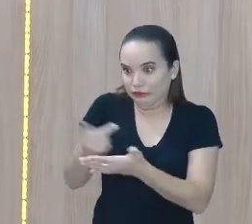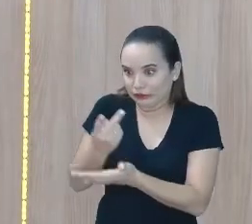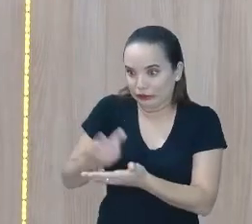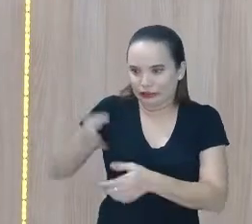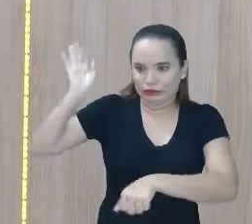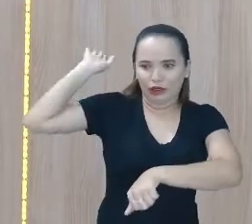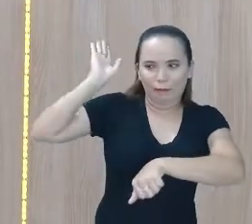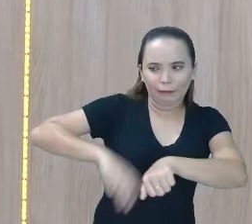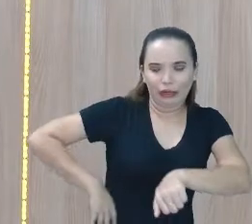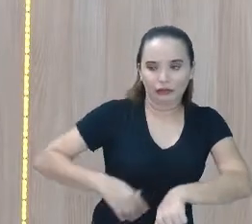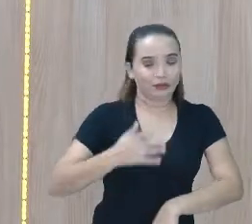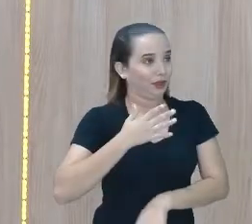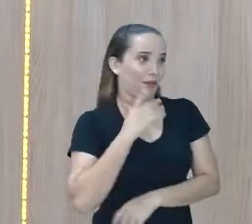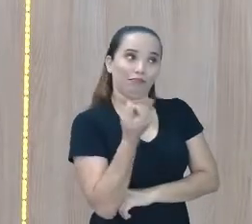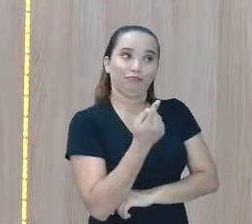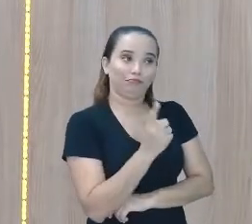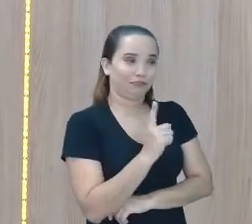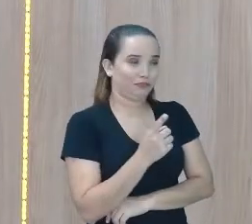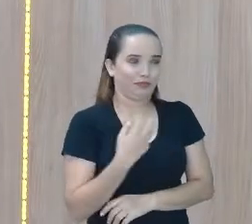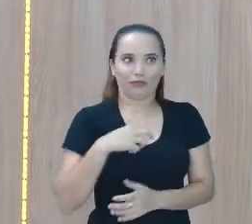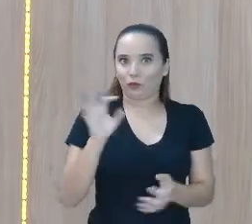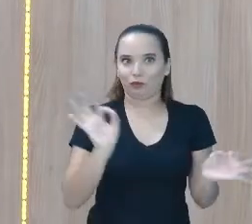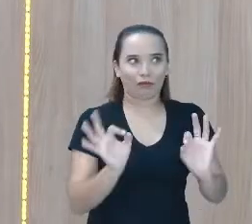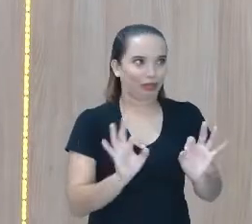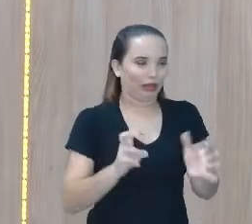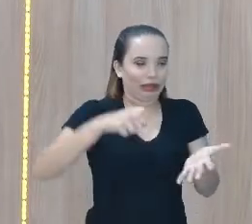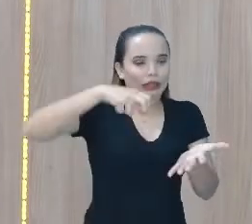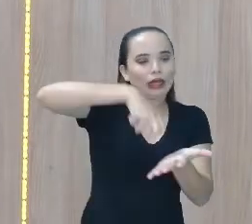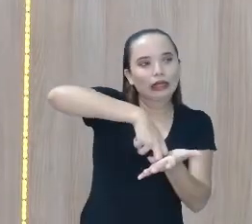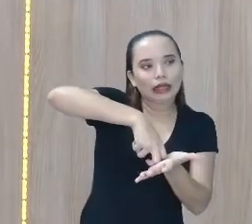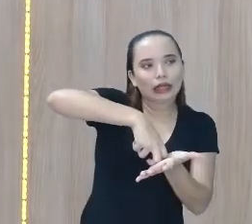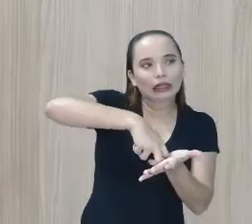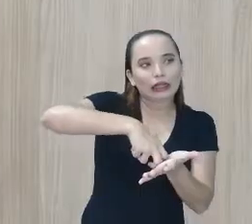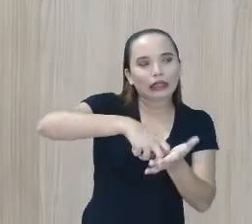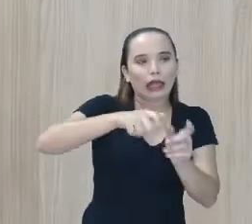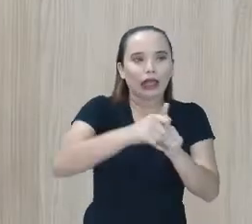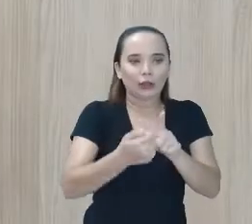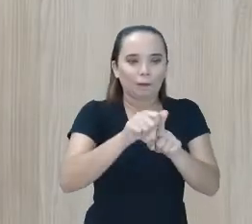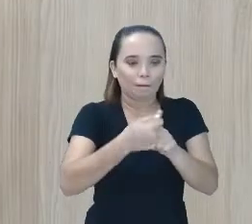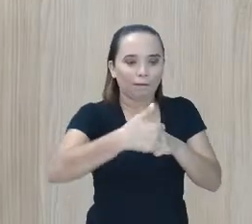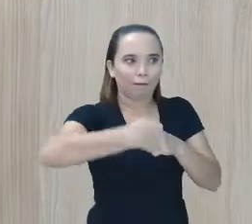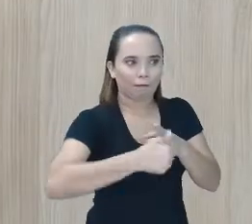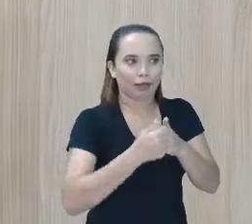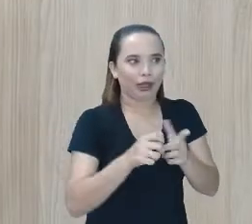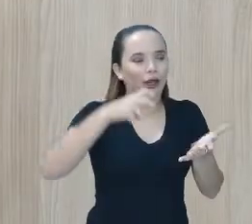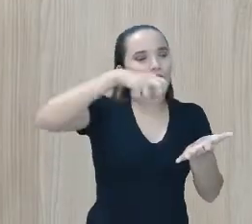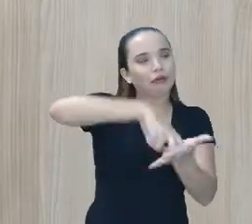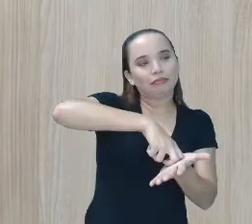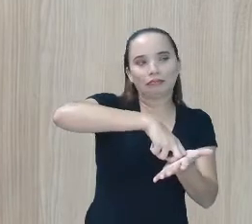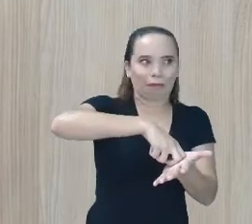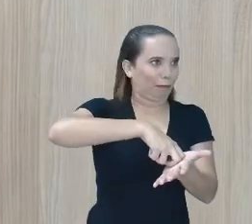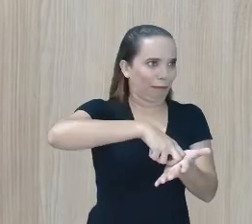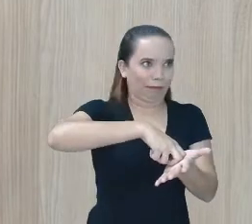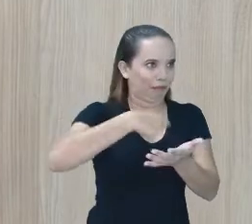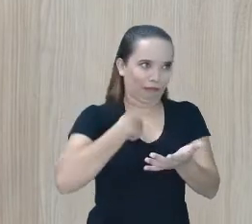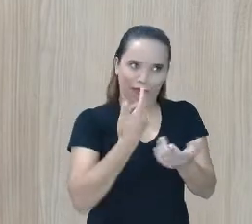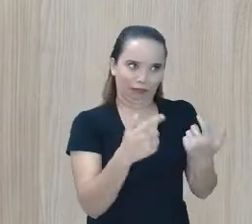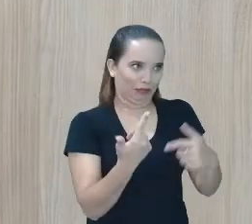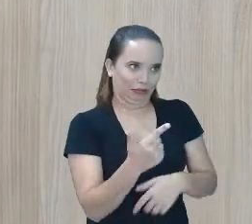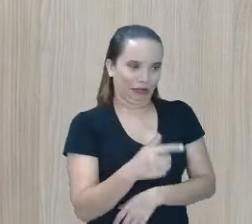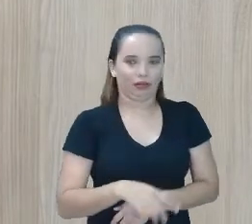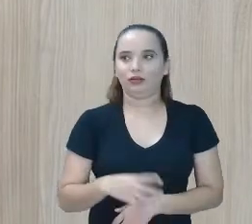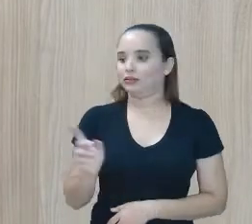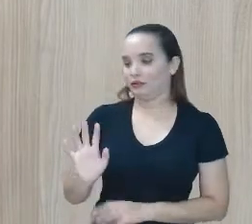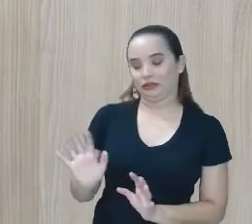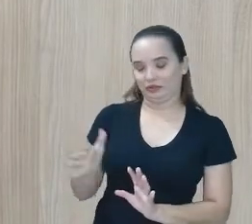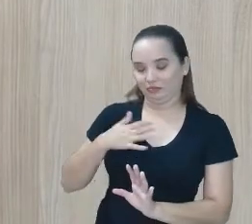bolo, não tinha se ajoelhar no milho, você pegou essa época também não, né? Não, milho não, mas o bolo na mão, quando ela perguntava esse tipo